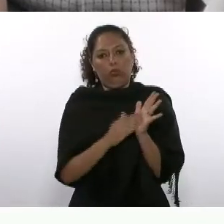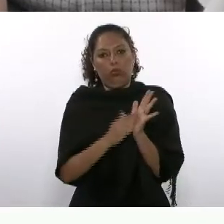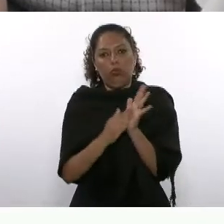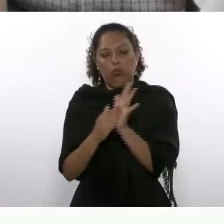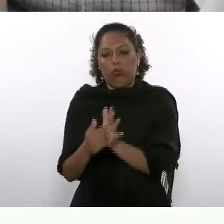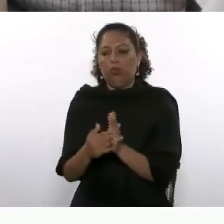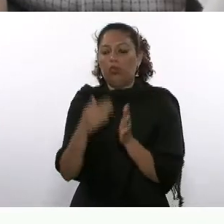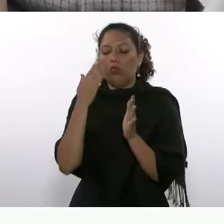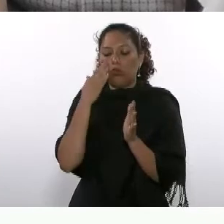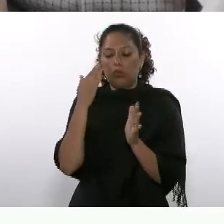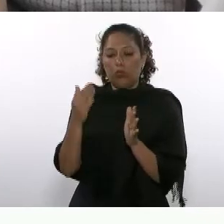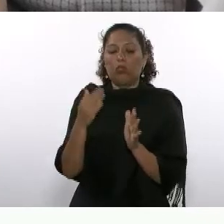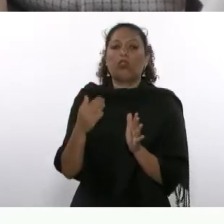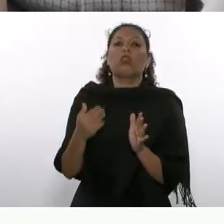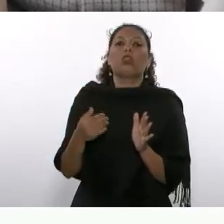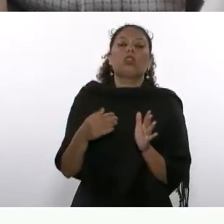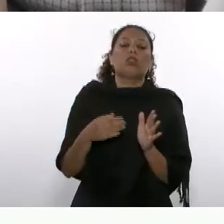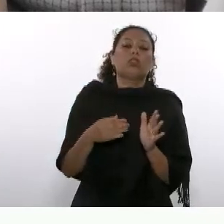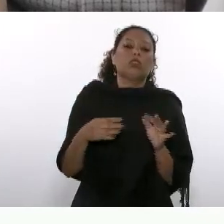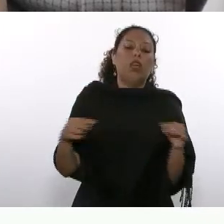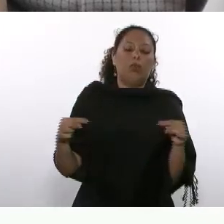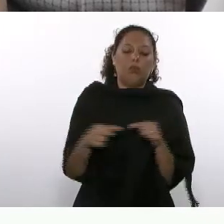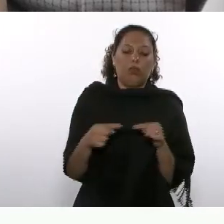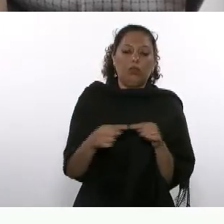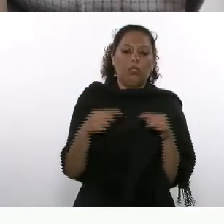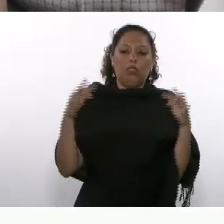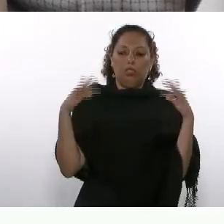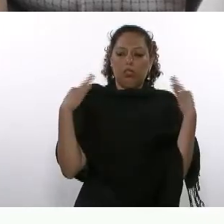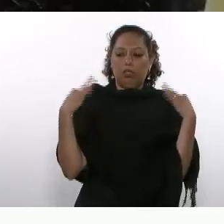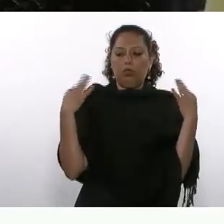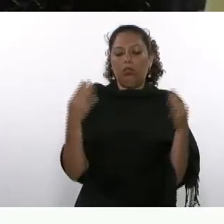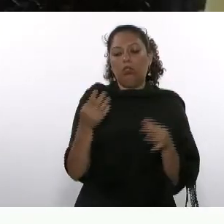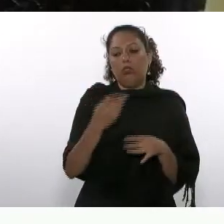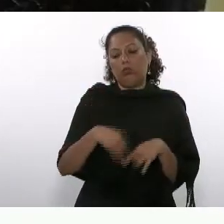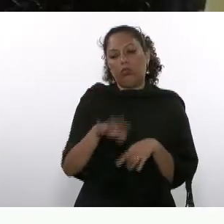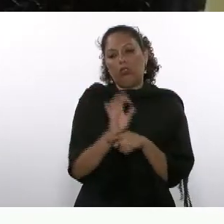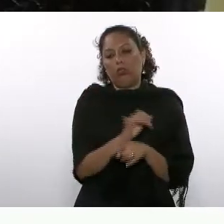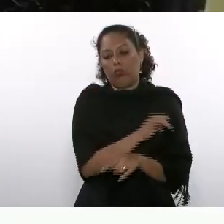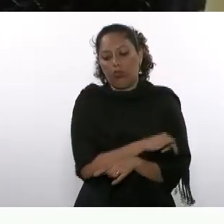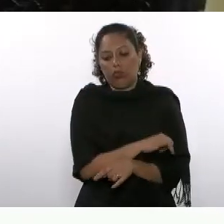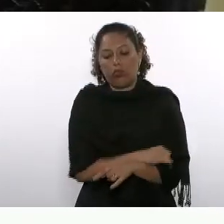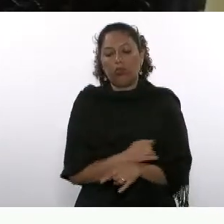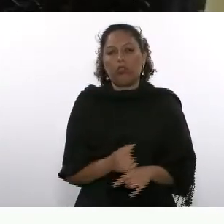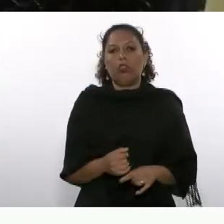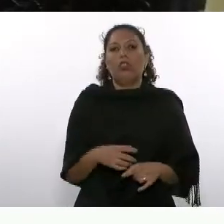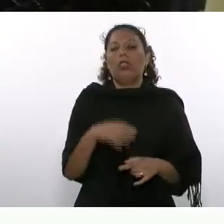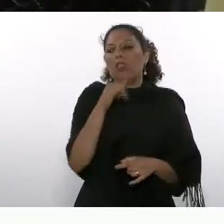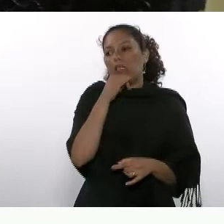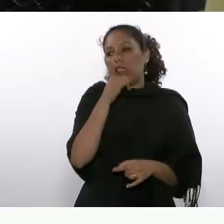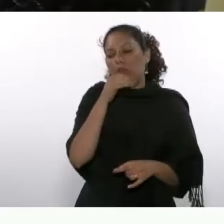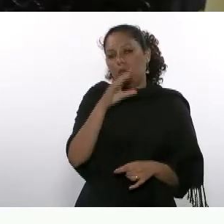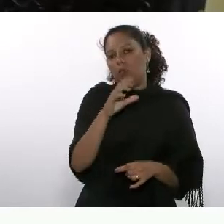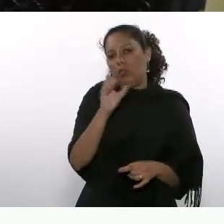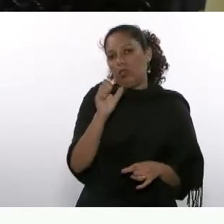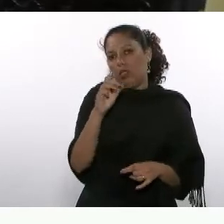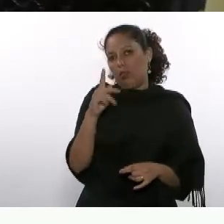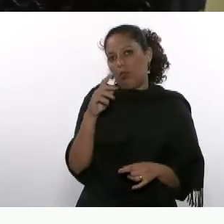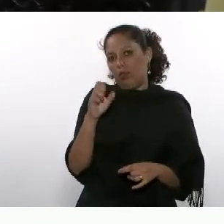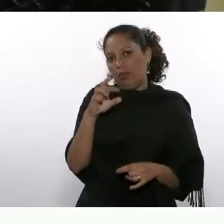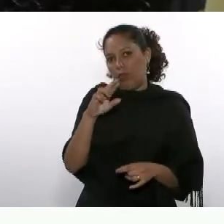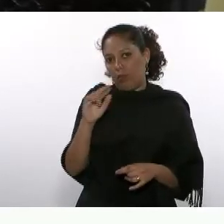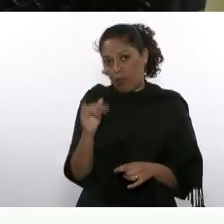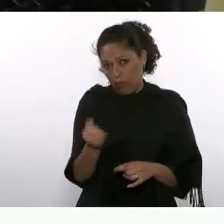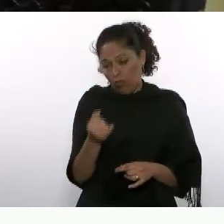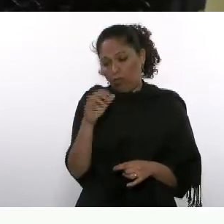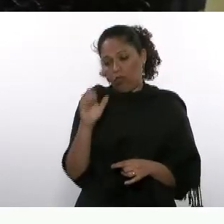referência dos números no que tange ao turismo no Estado do Rio de Janeiro. Eu ia fazer justamente esse comentário. O CEPERJ, que, na verdade, é o